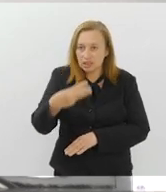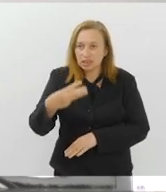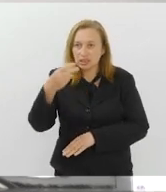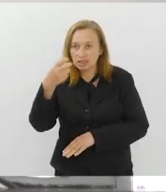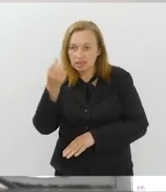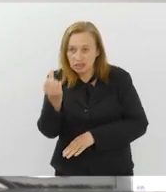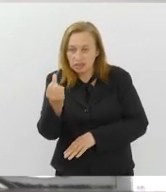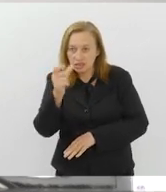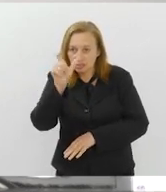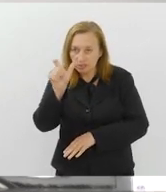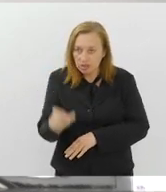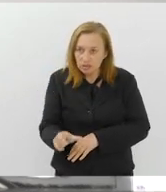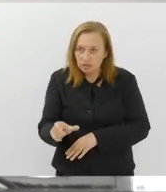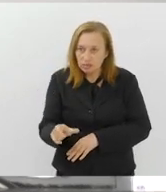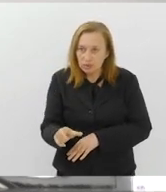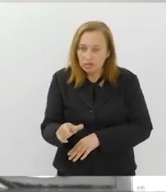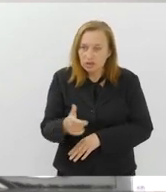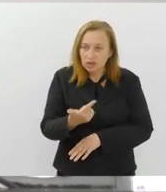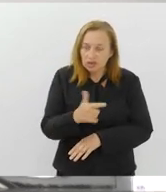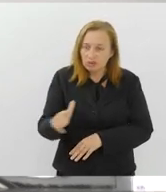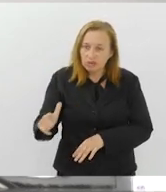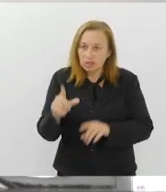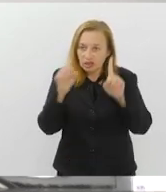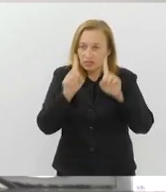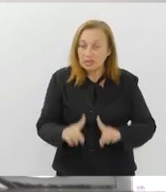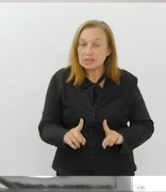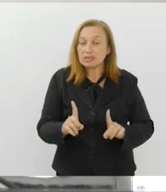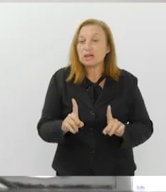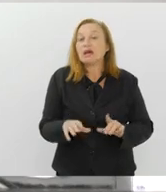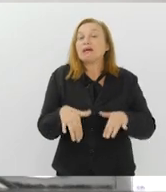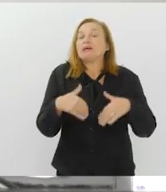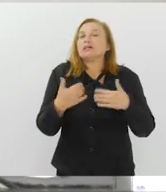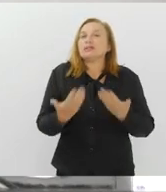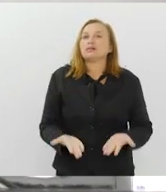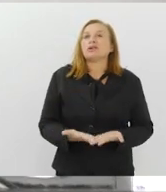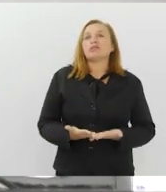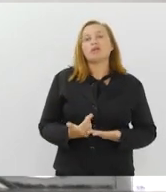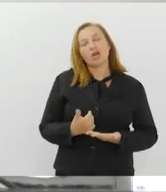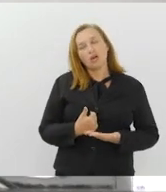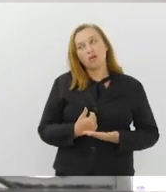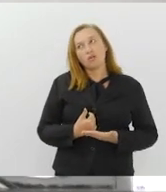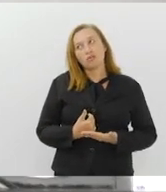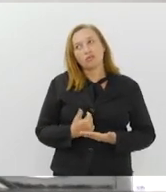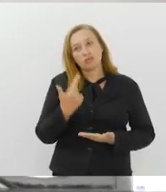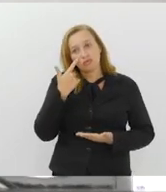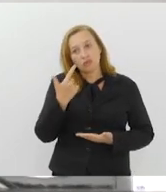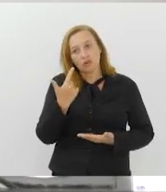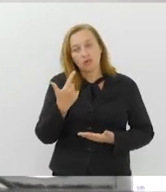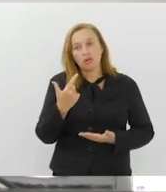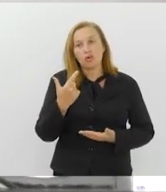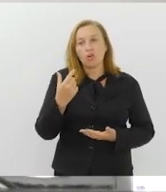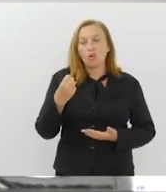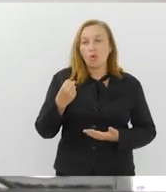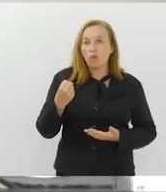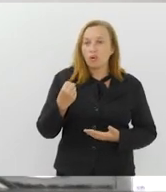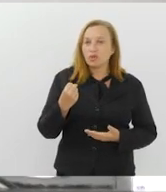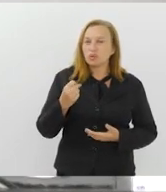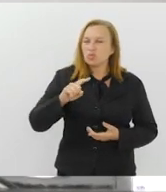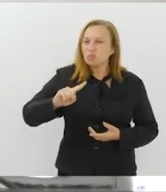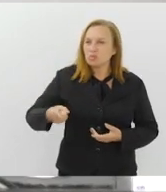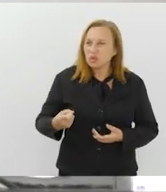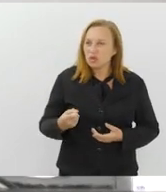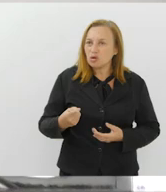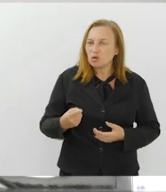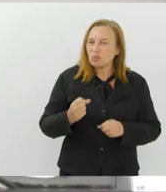6.236 pessoas típicas. Então, assim, eu venho crescendo 8 mil por ano. Aí, quando